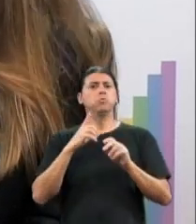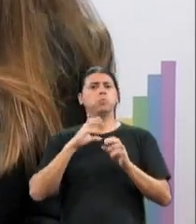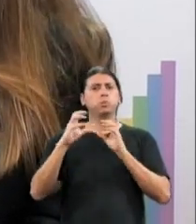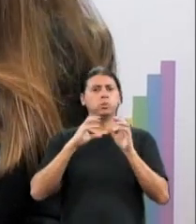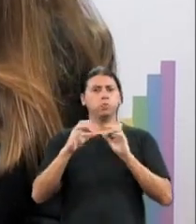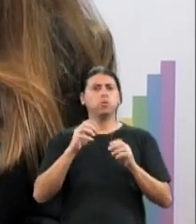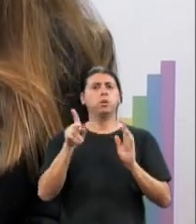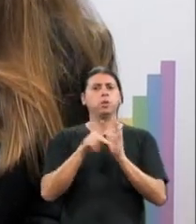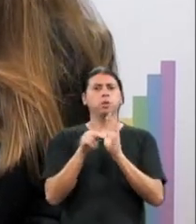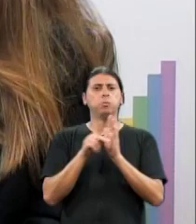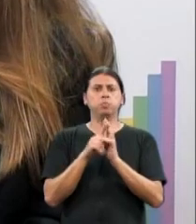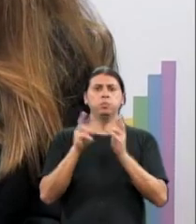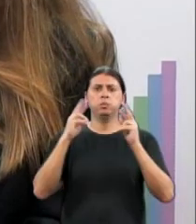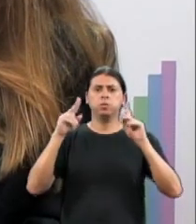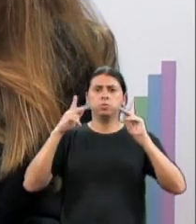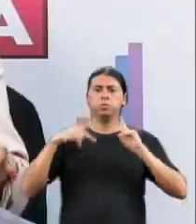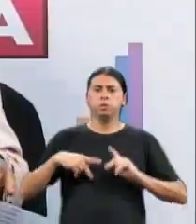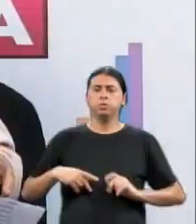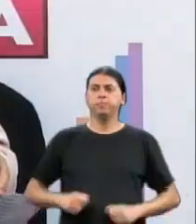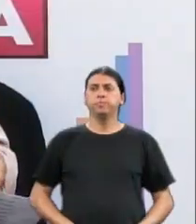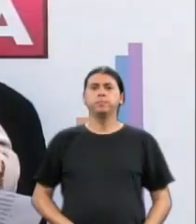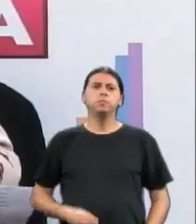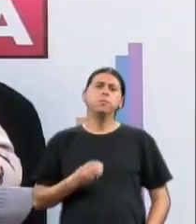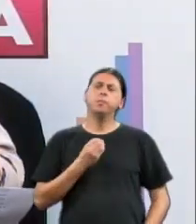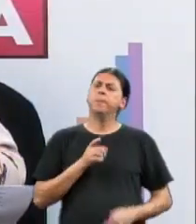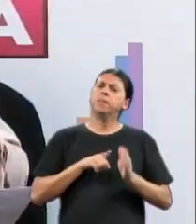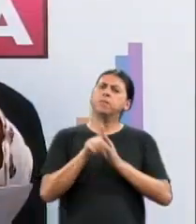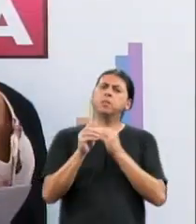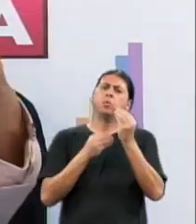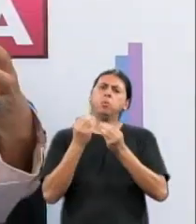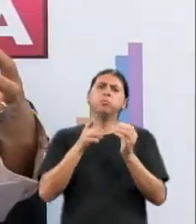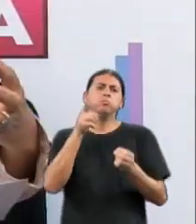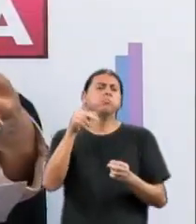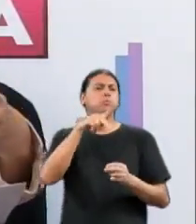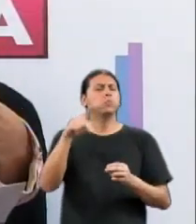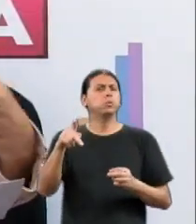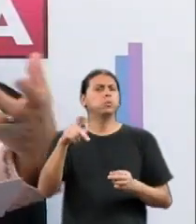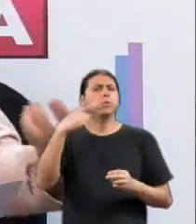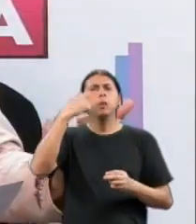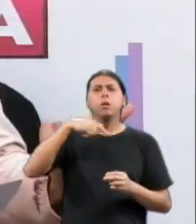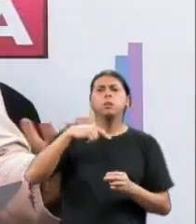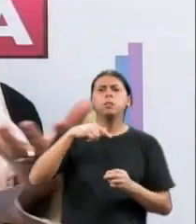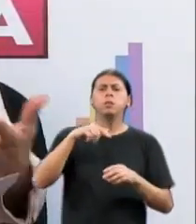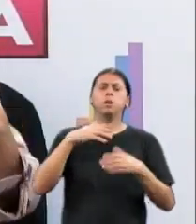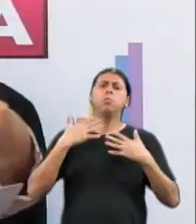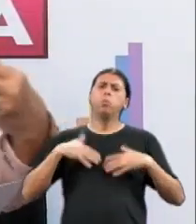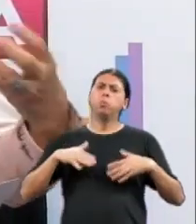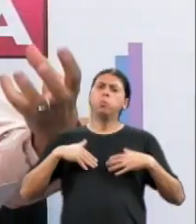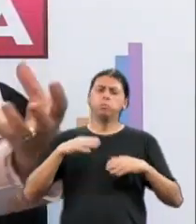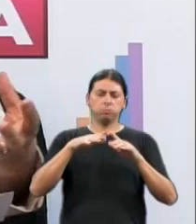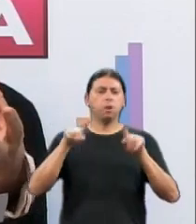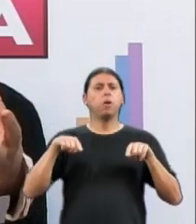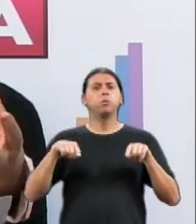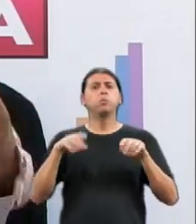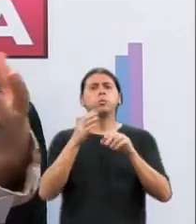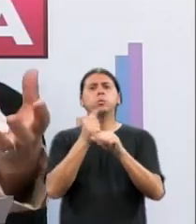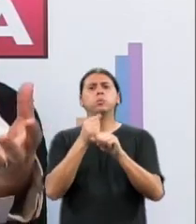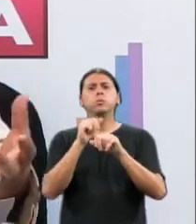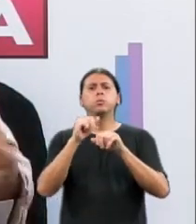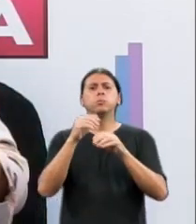comunicativo que é próprio do ser humano. Como é que os professores conseguem harmonizar uma aula e